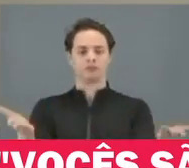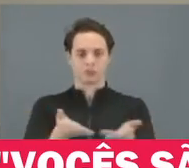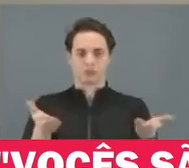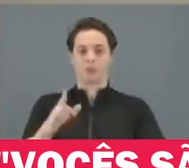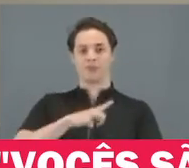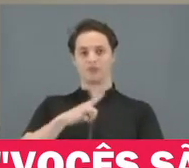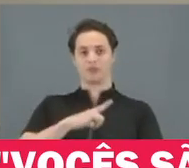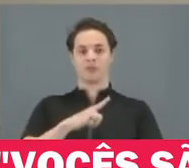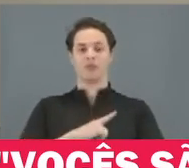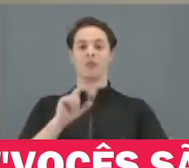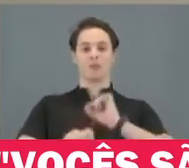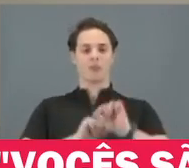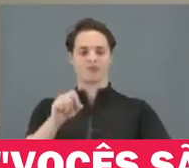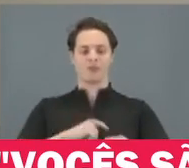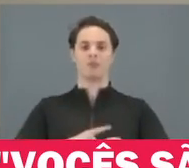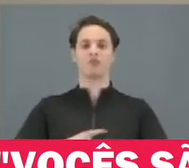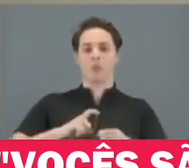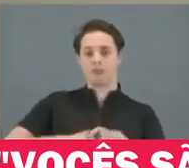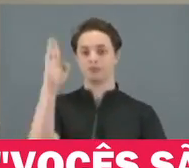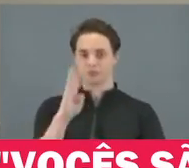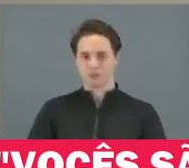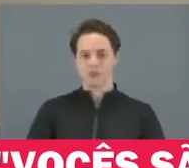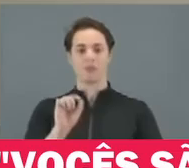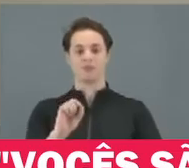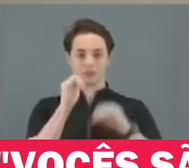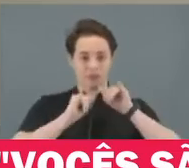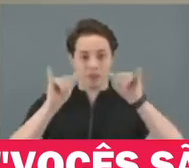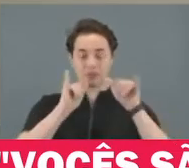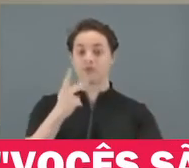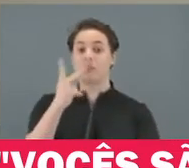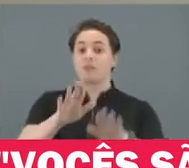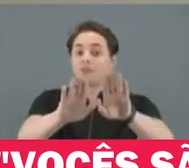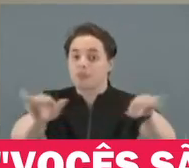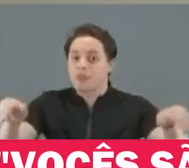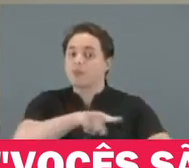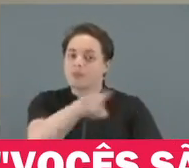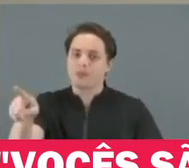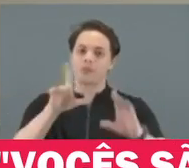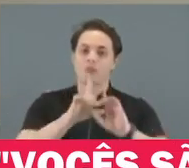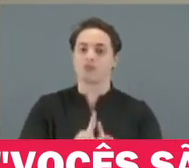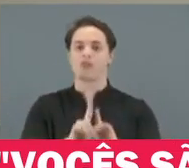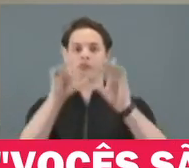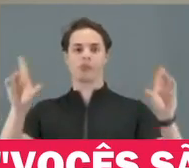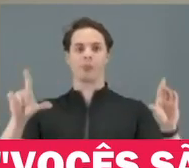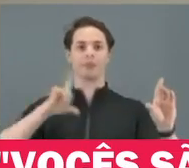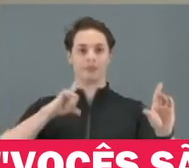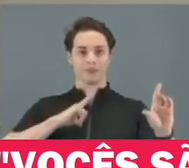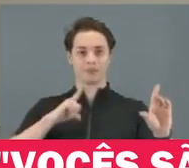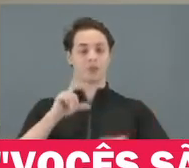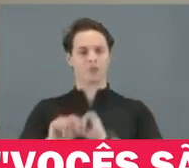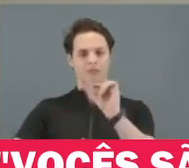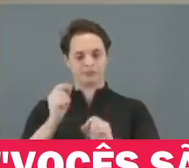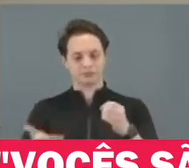gloriosa Associação Brasileira de Imprensa, para dizer: minha gente, a democracia, ela tem